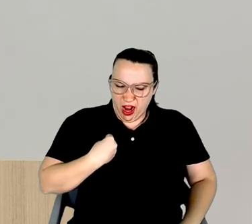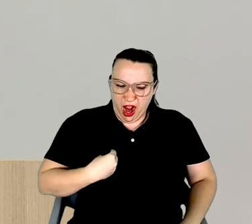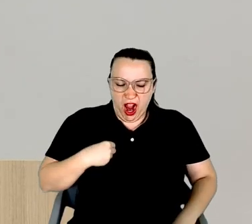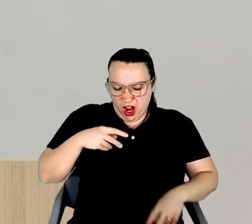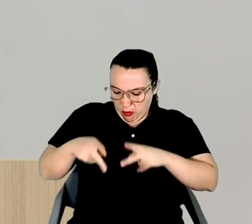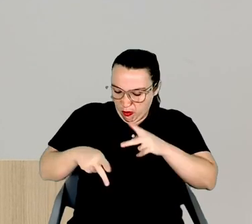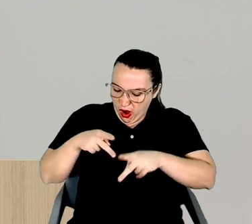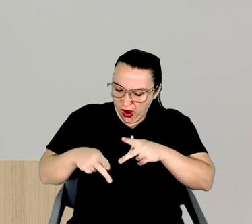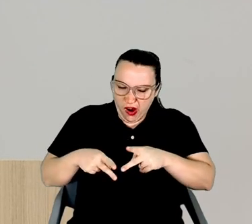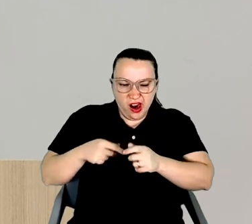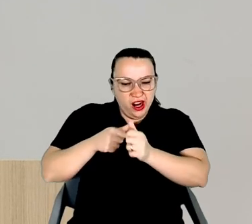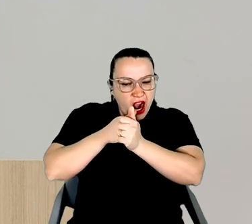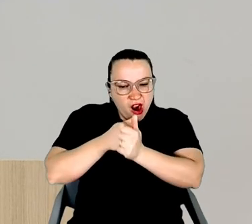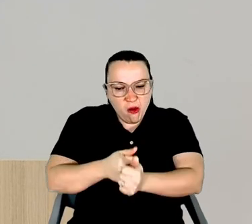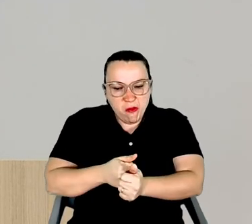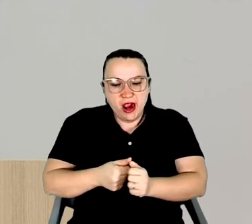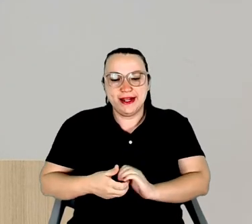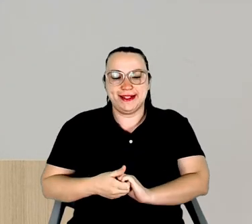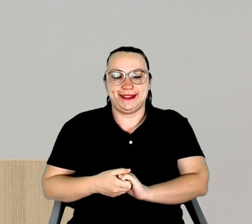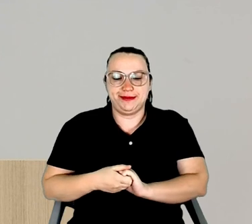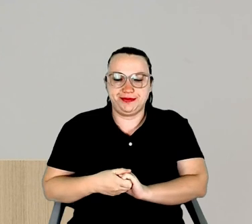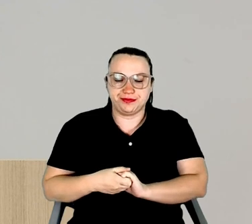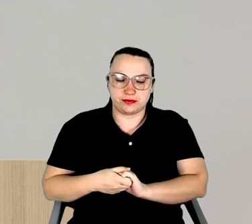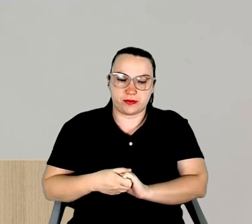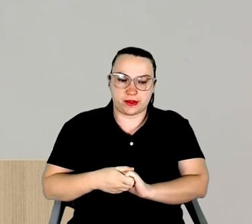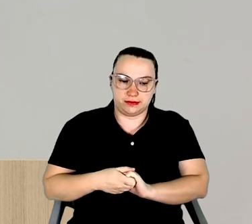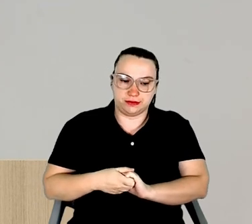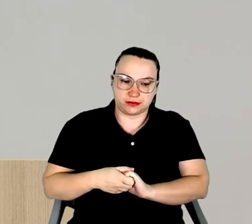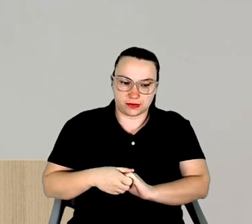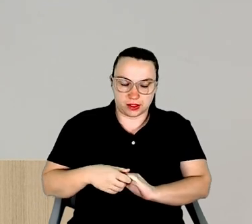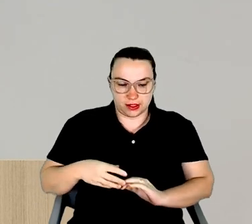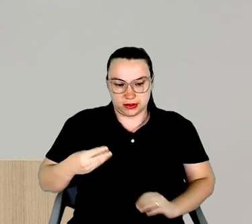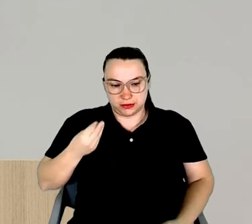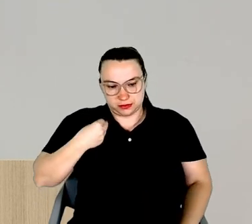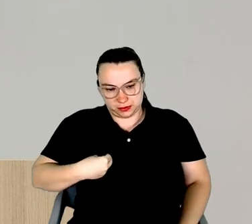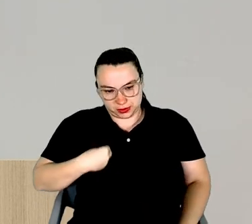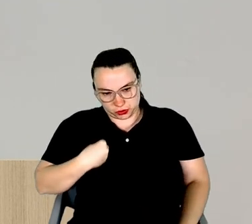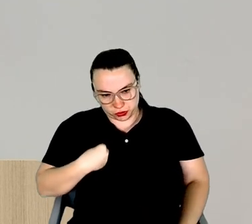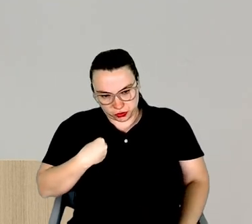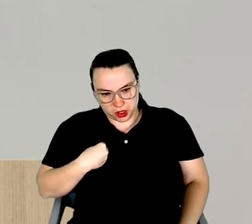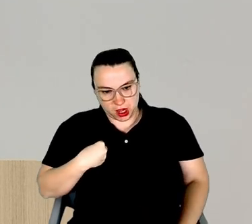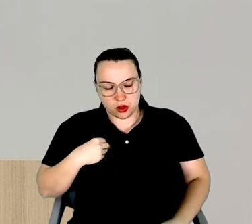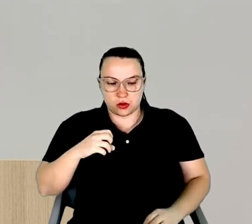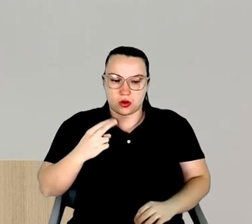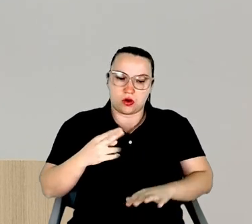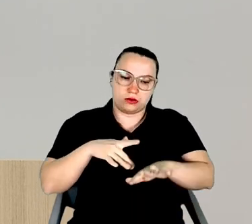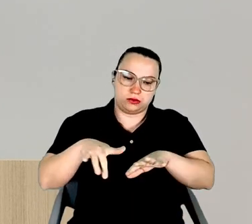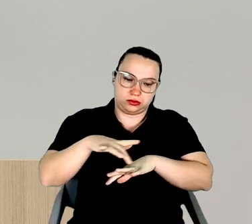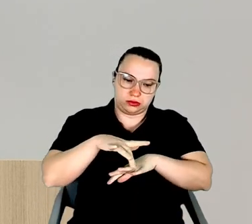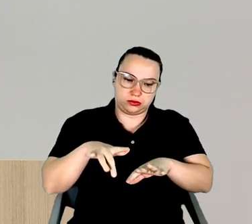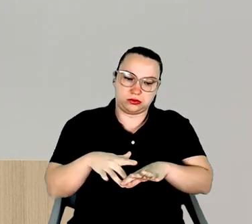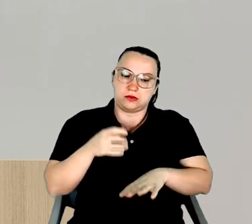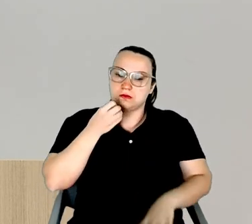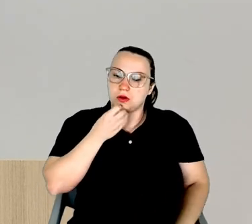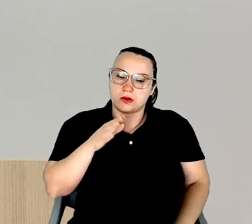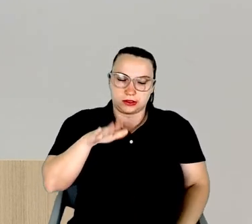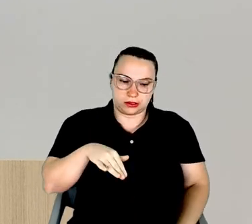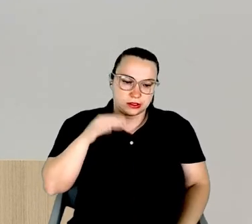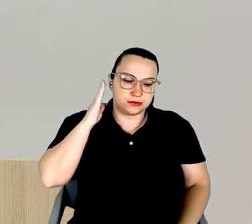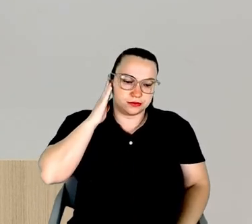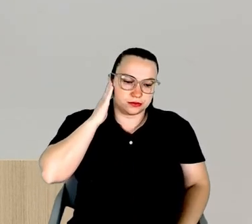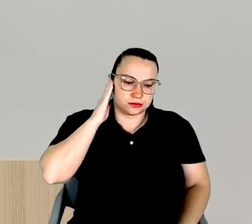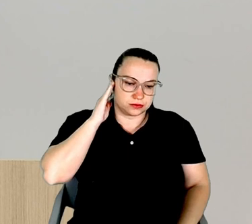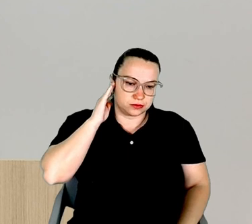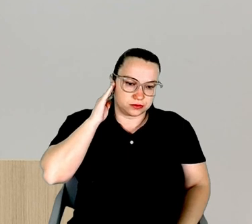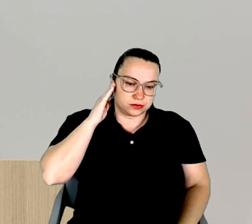nos acompanha pessoalmente através das redes sociais. Boa tarde. Doutor Brasil, meu